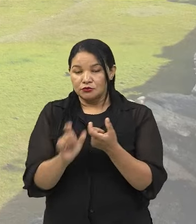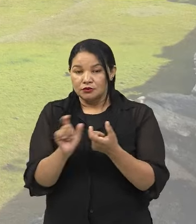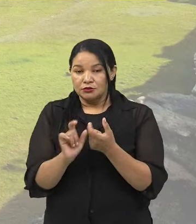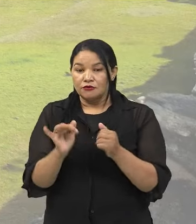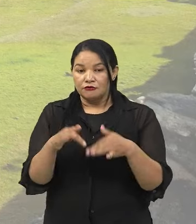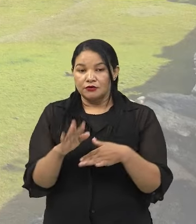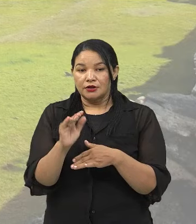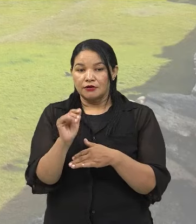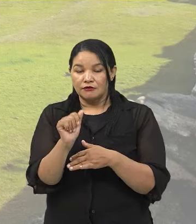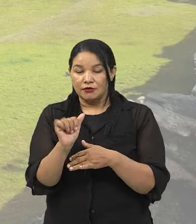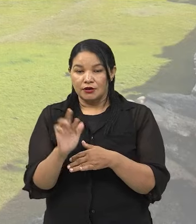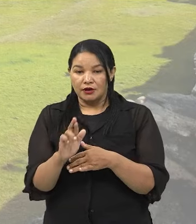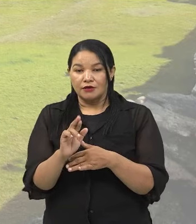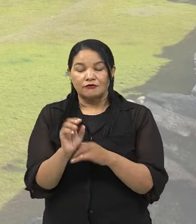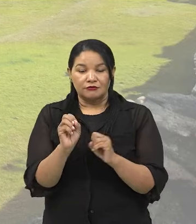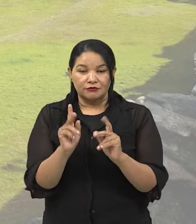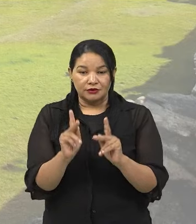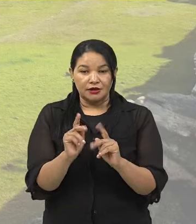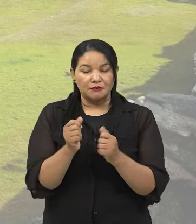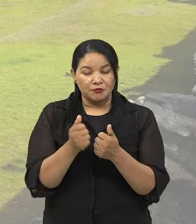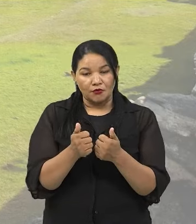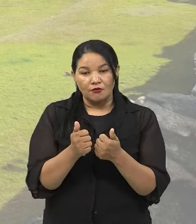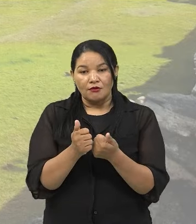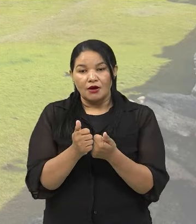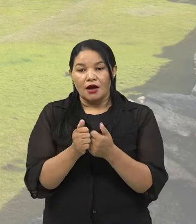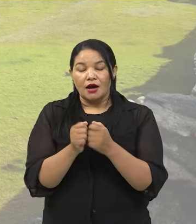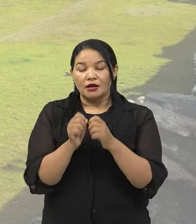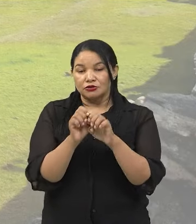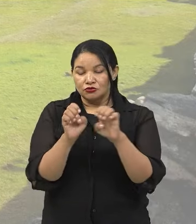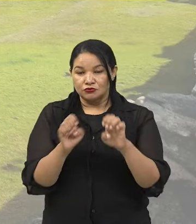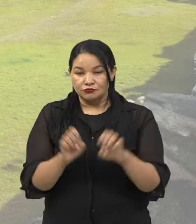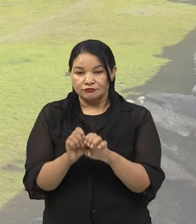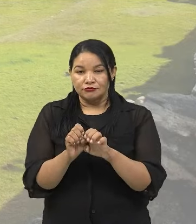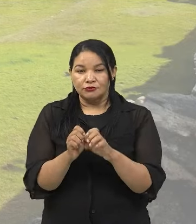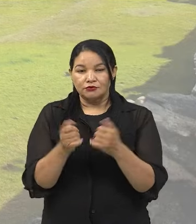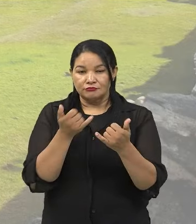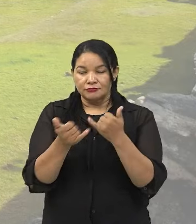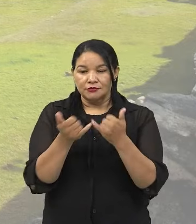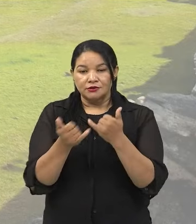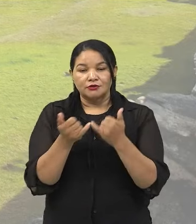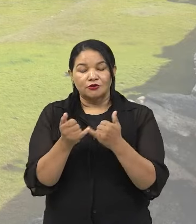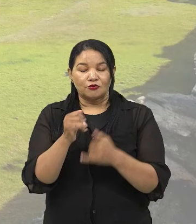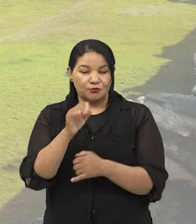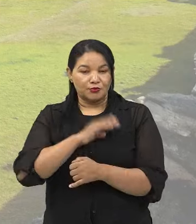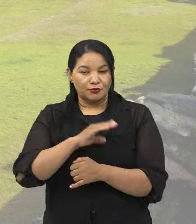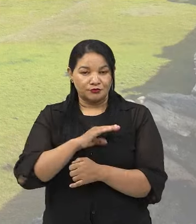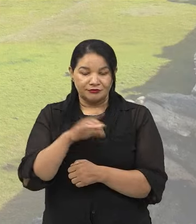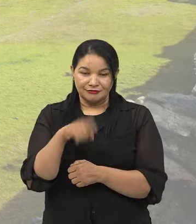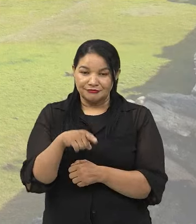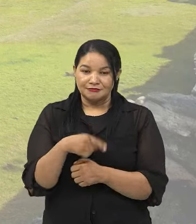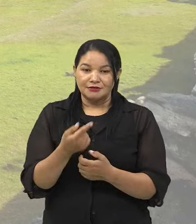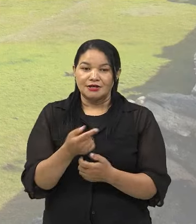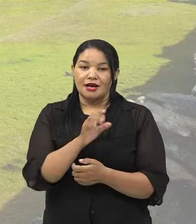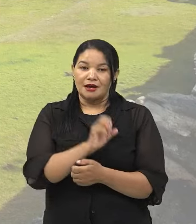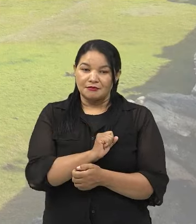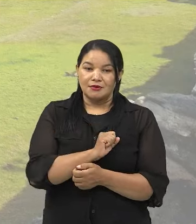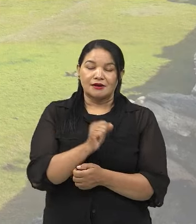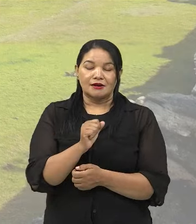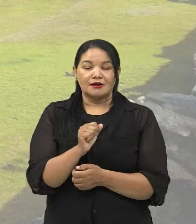regular. Tranquilo, né? Uma estrutura muito parecida aí com o nosso português, né? Amar,